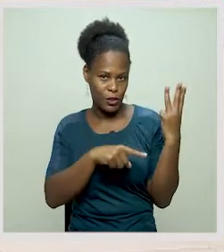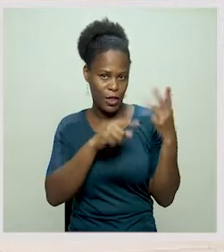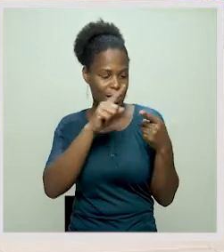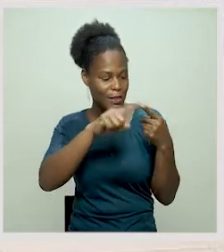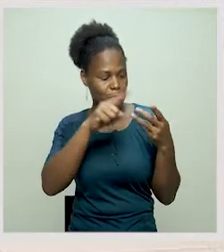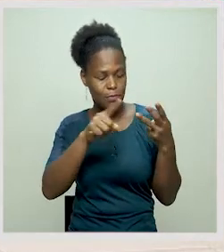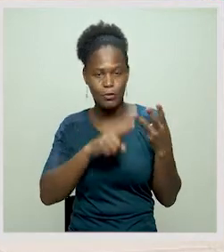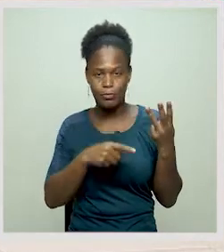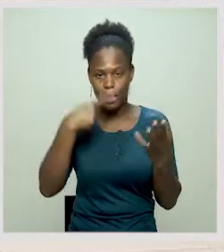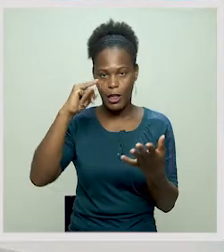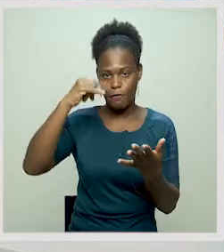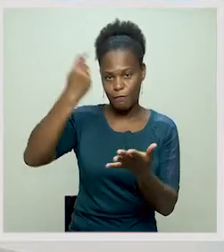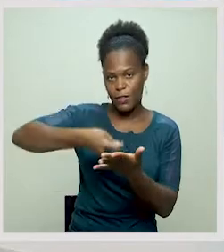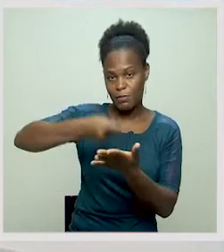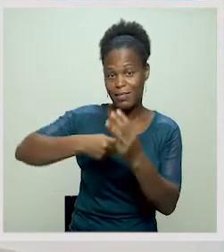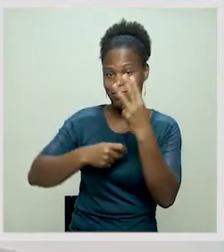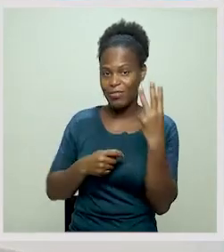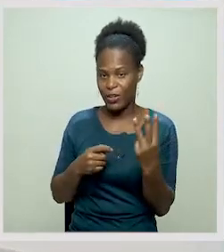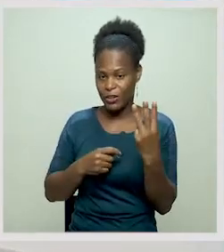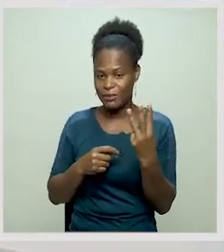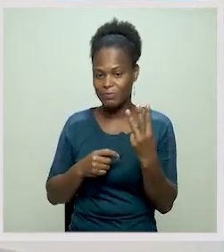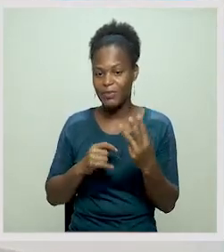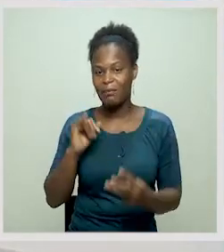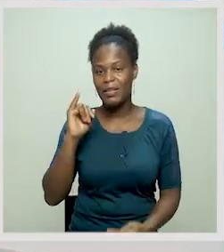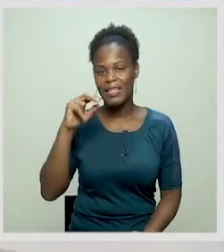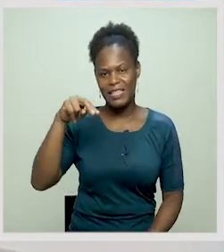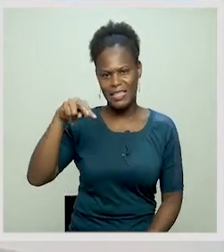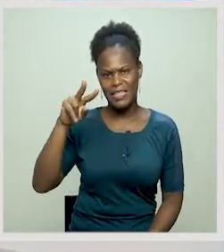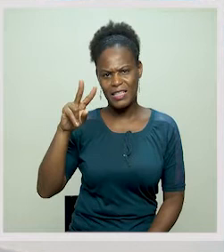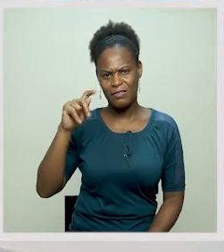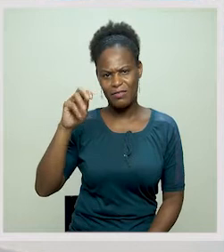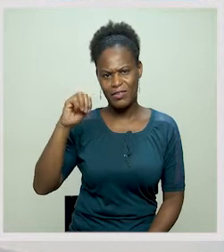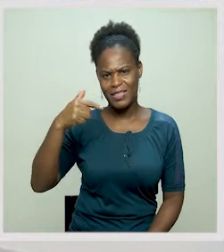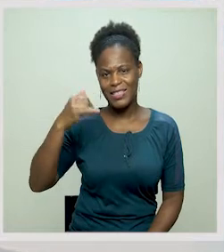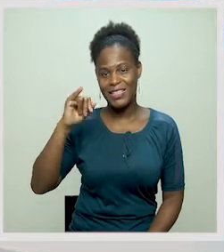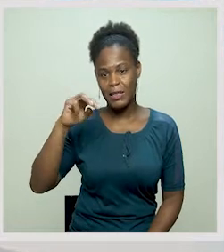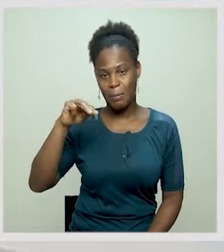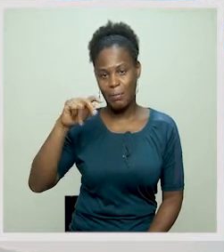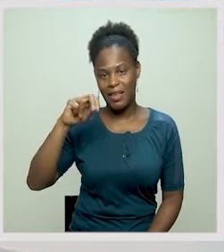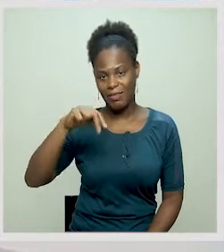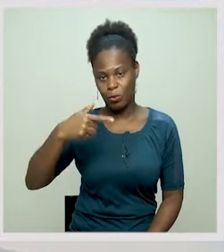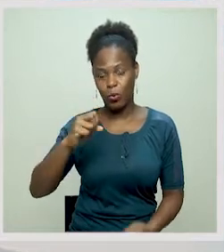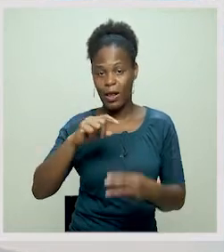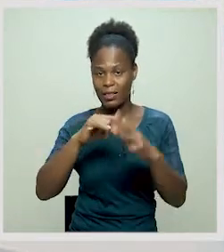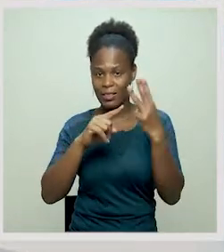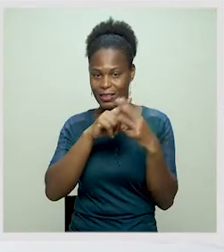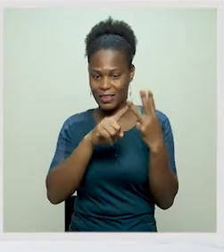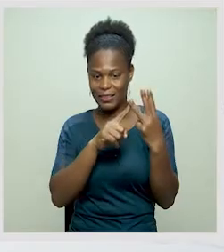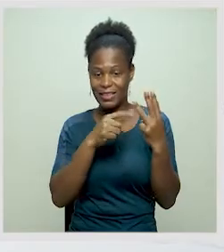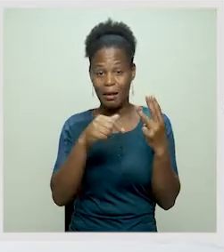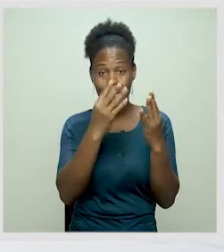tipos de investimento. Nós temos o investimento material, o